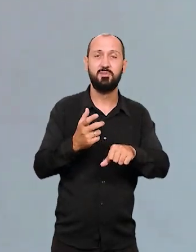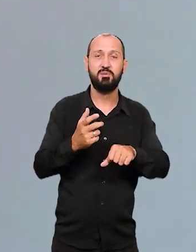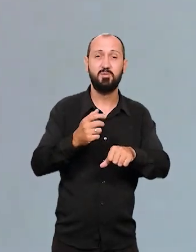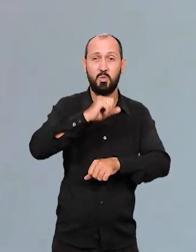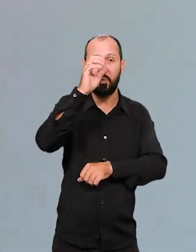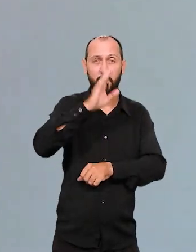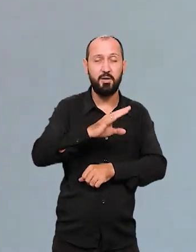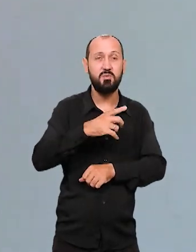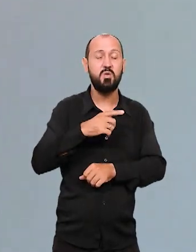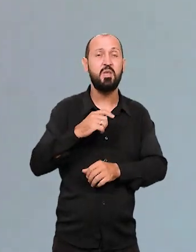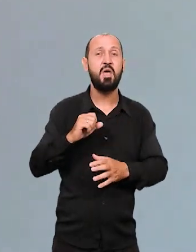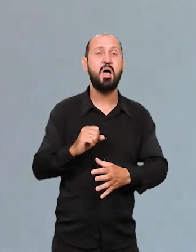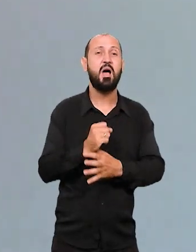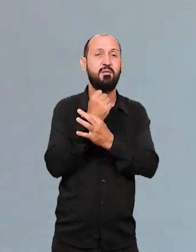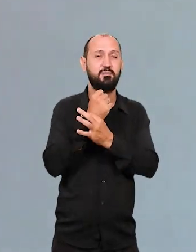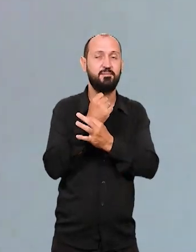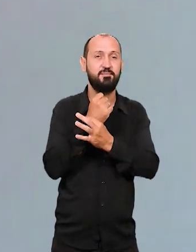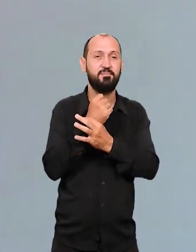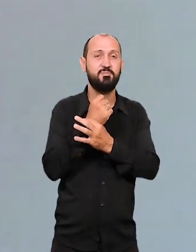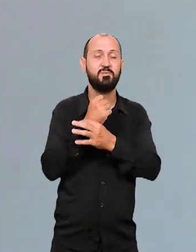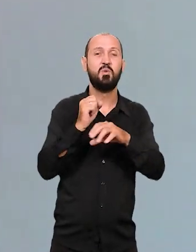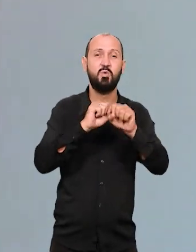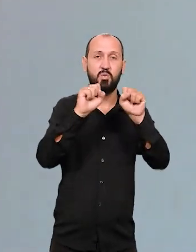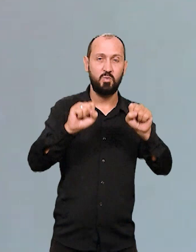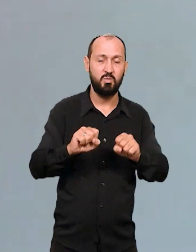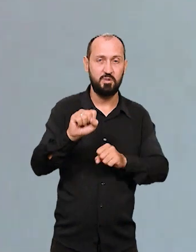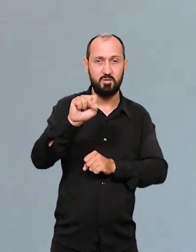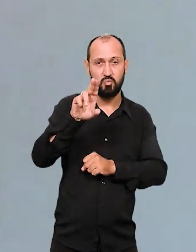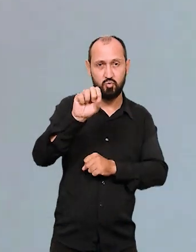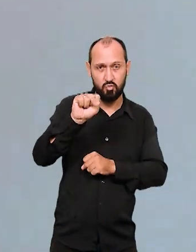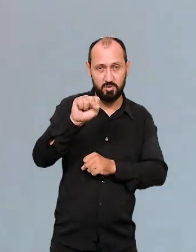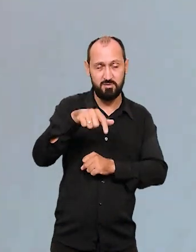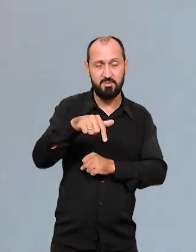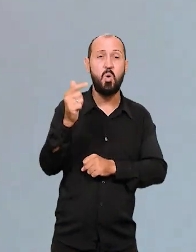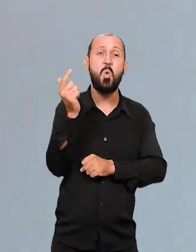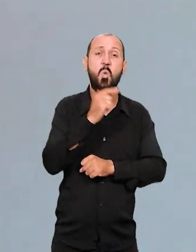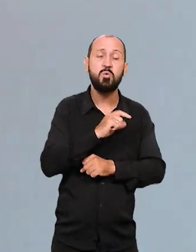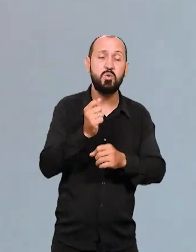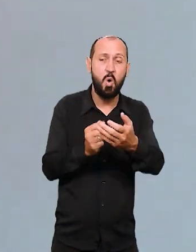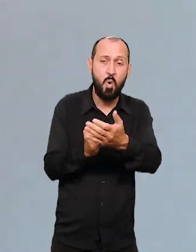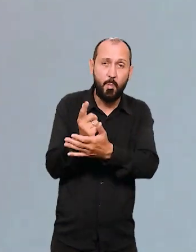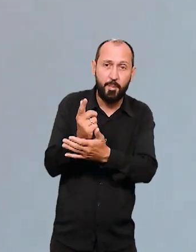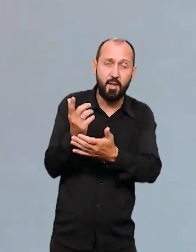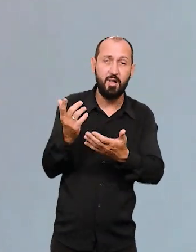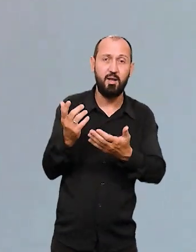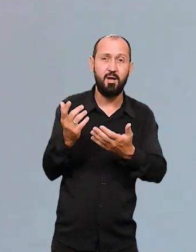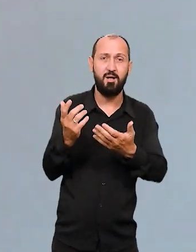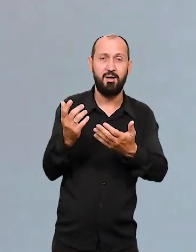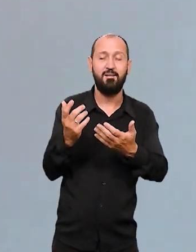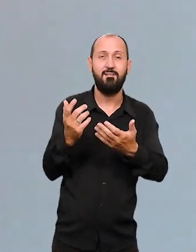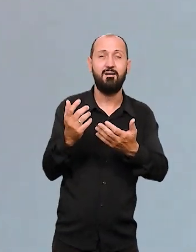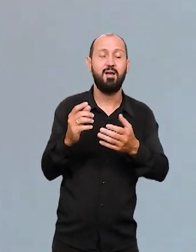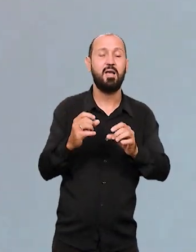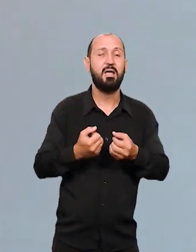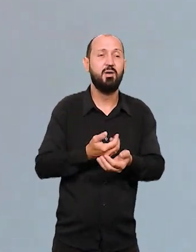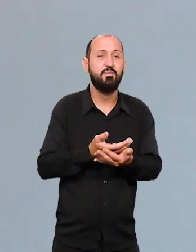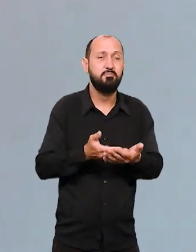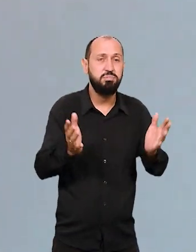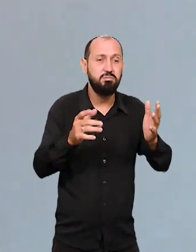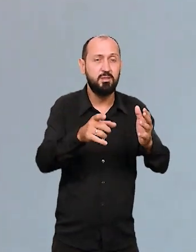uma situação no Brasil que garantiu que o Sistema Único de Saúde conseguisse